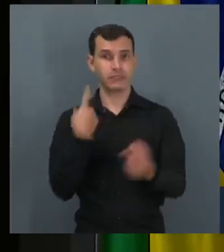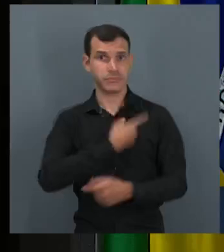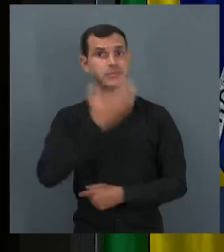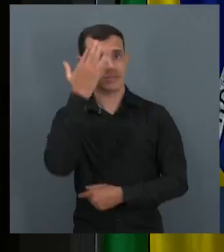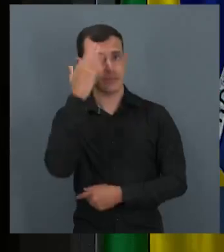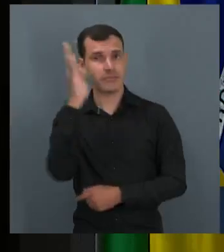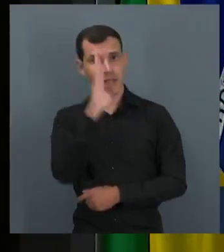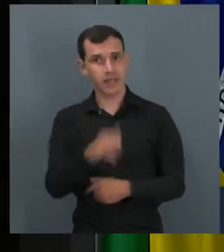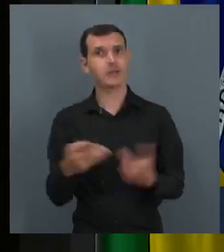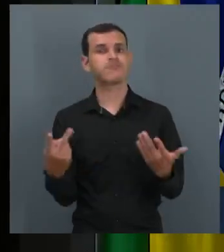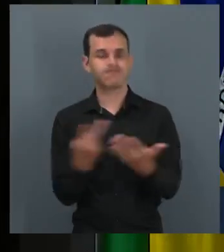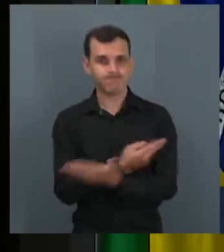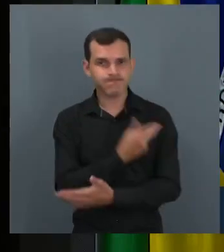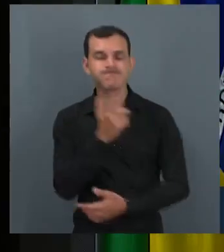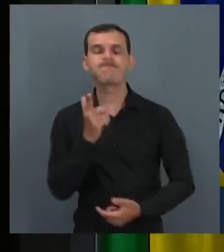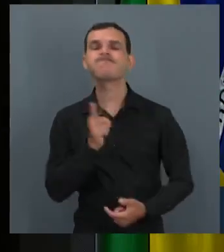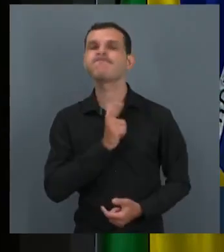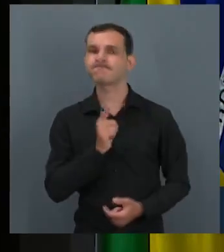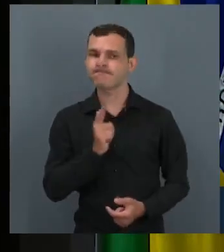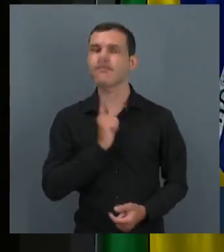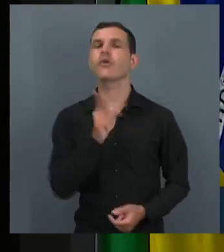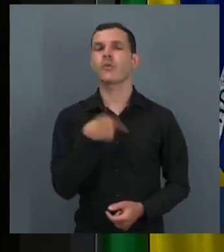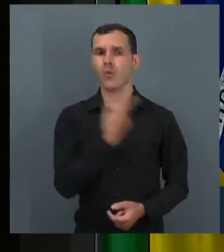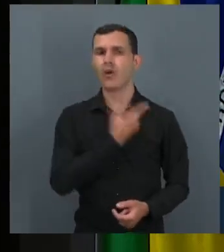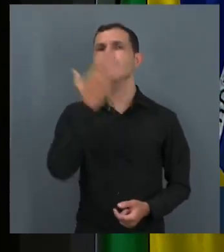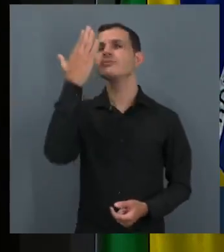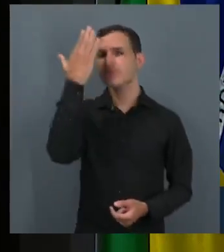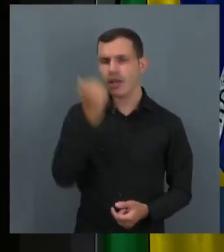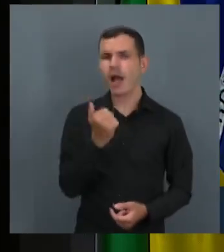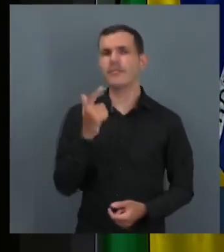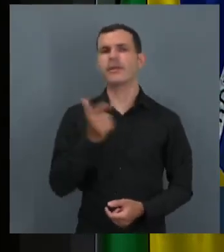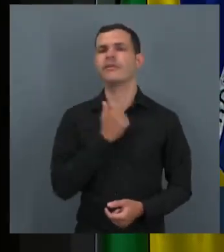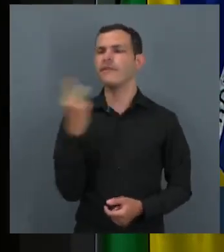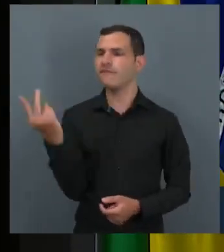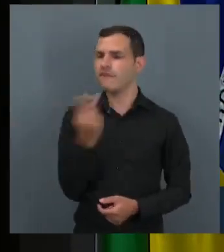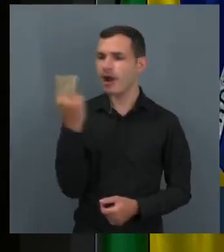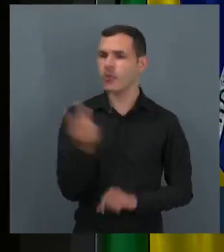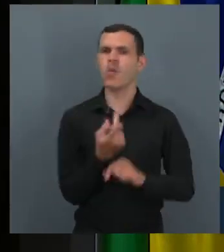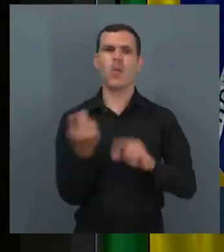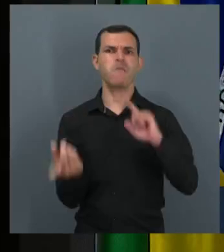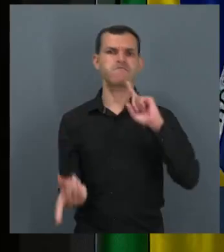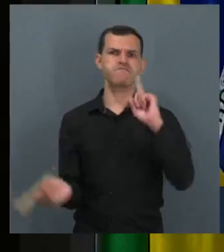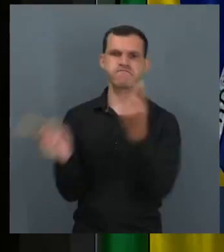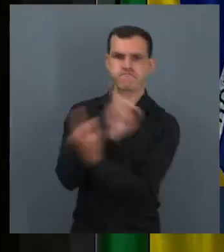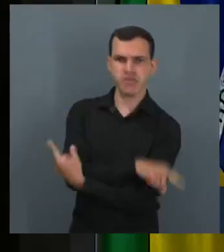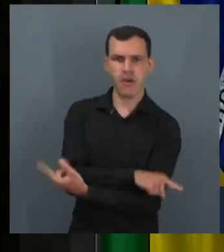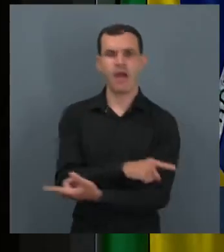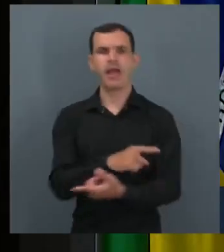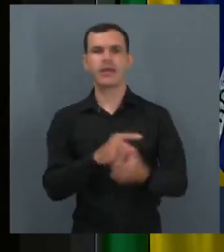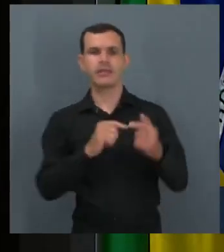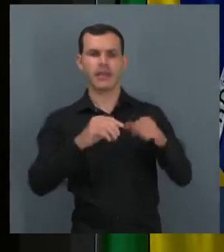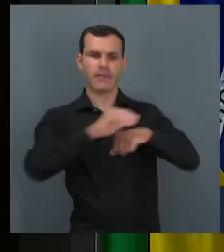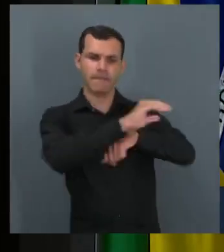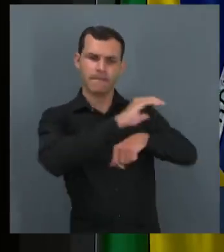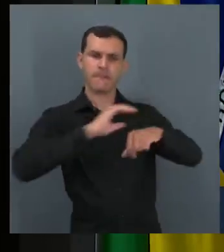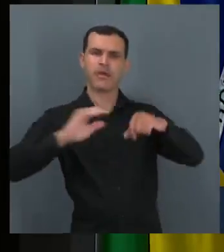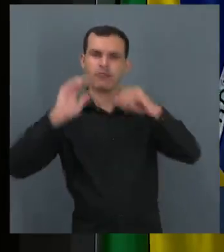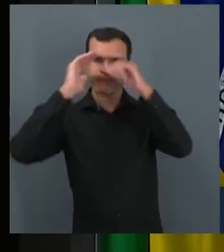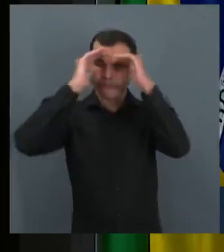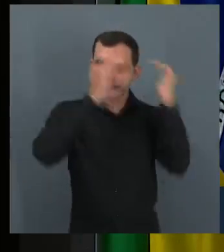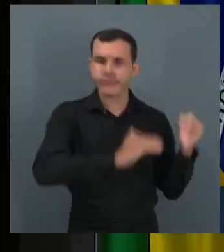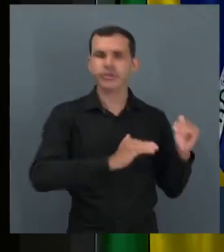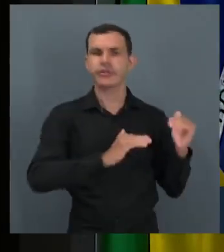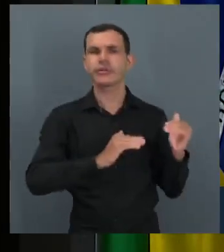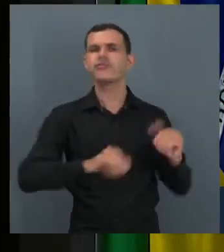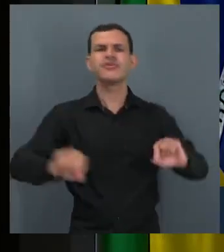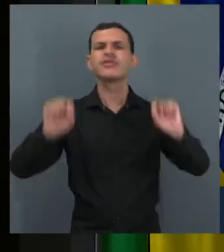Brasil. A gente sabe da inversão de valores, de prioridades, do desrespeito à Carta Magna, feito por aqueles que deveriam